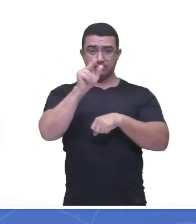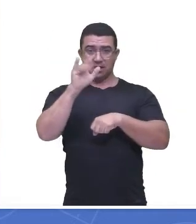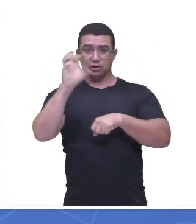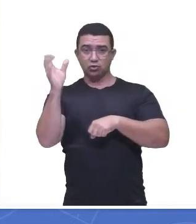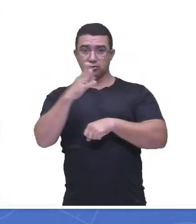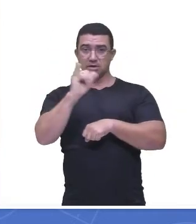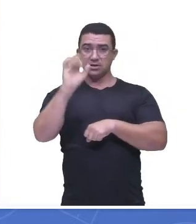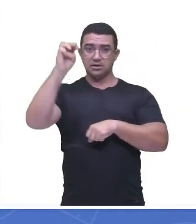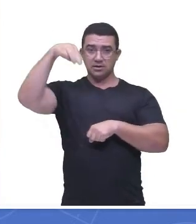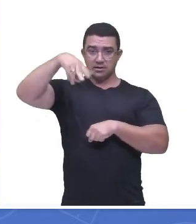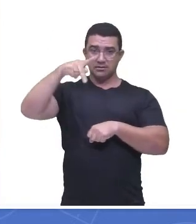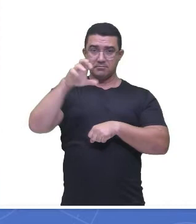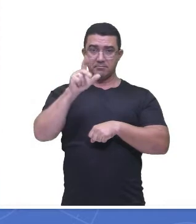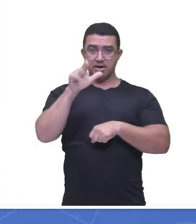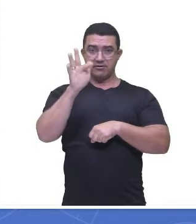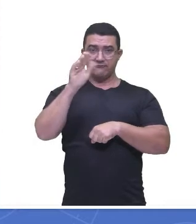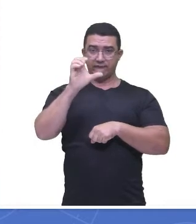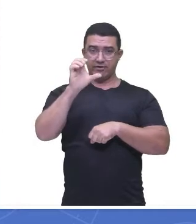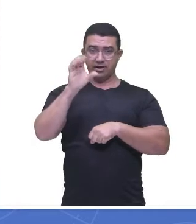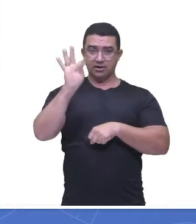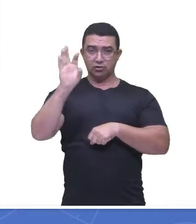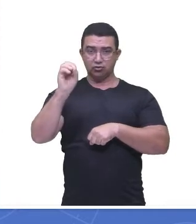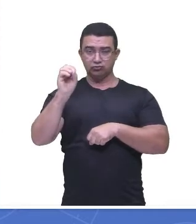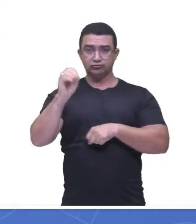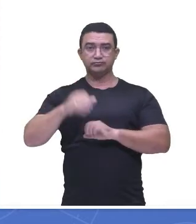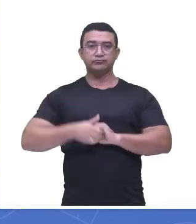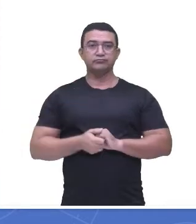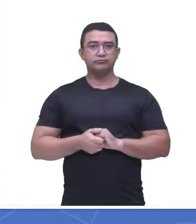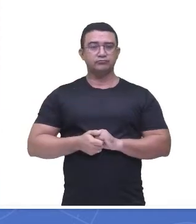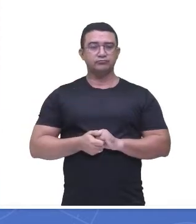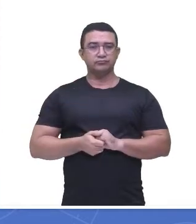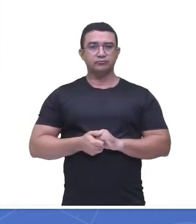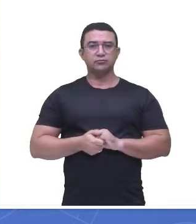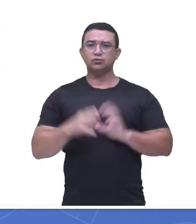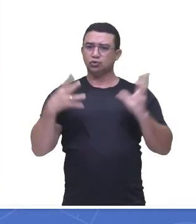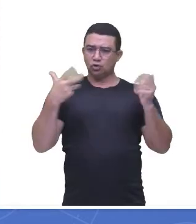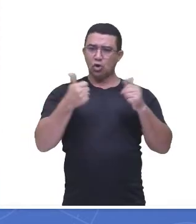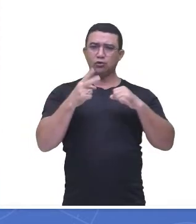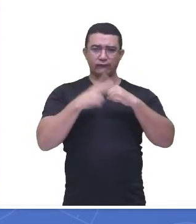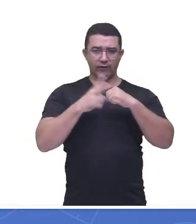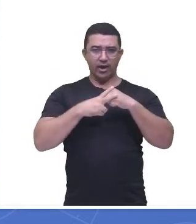de indicativo. Ok? Veja bem, todos os verbos